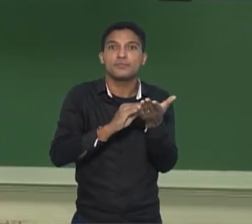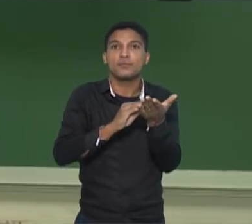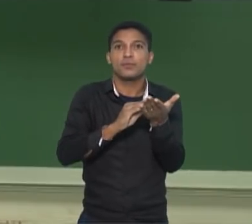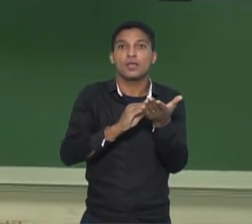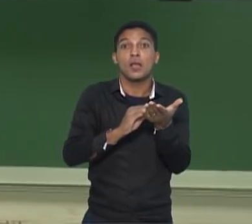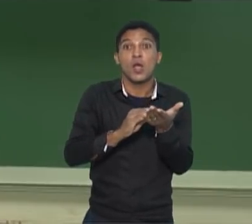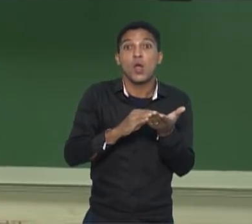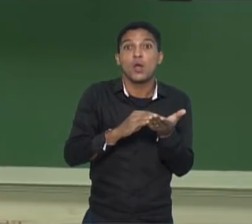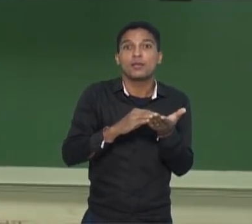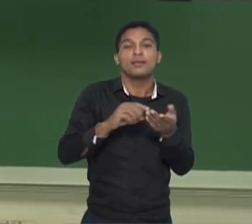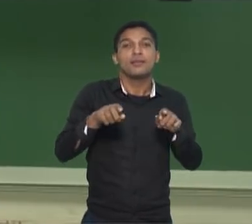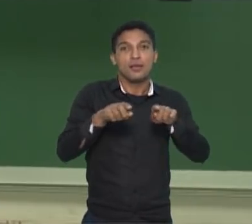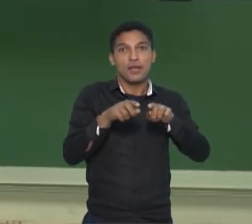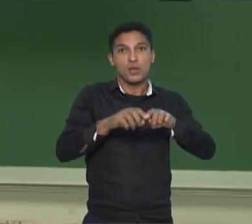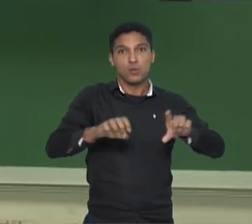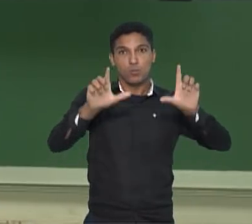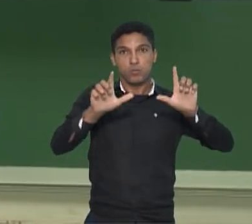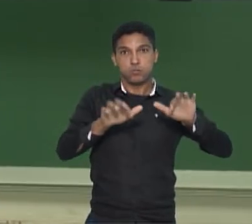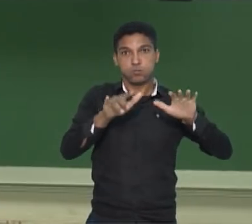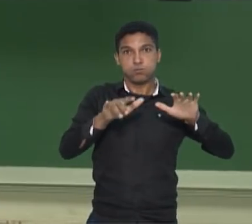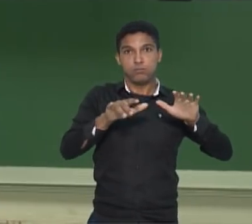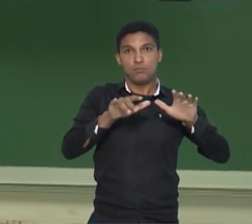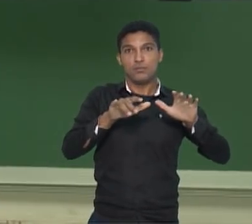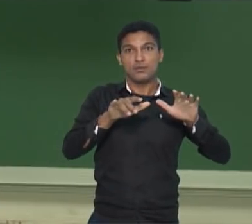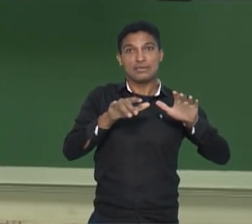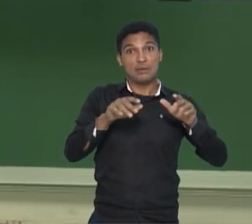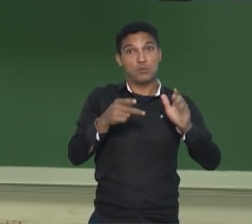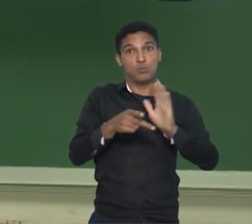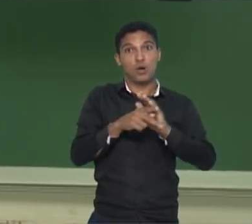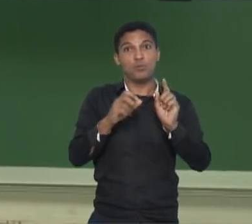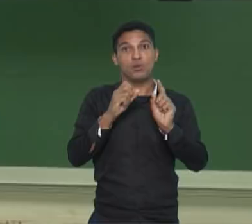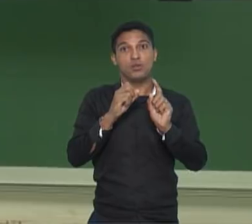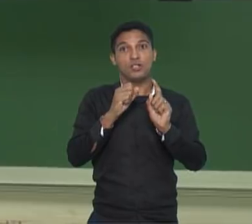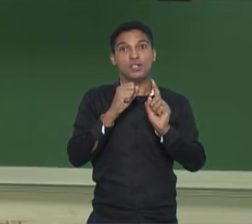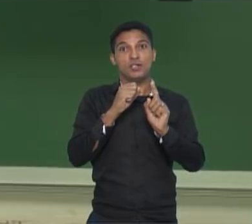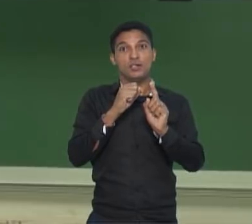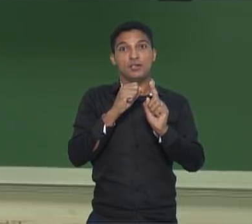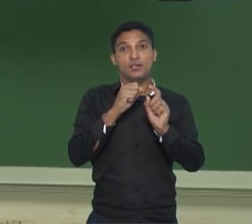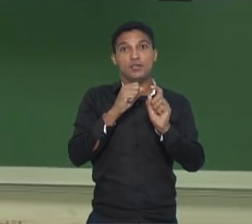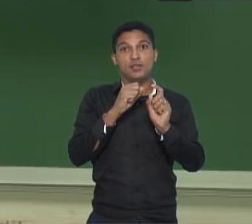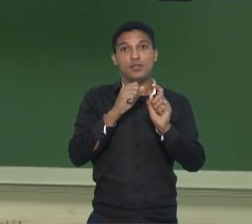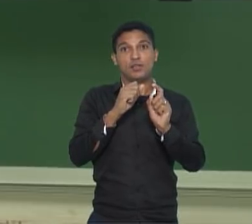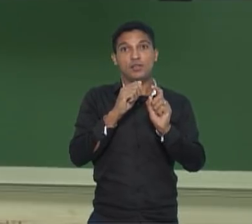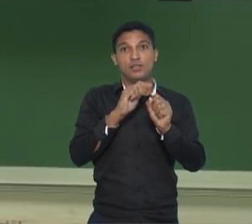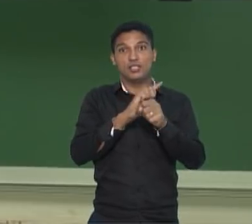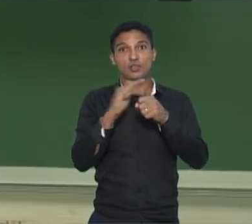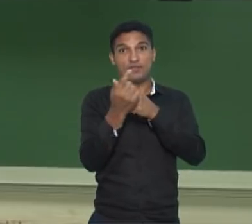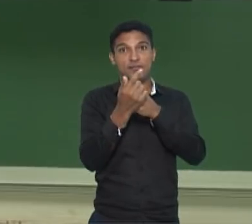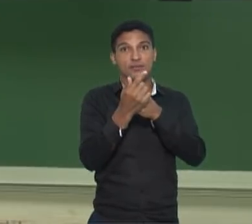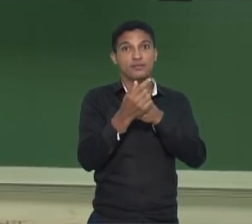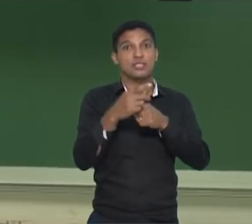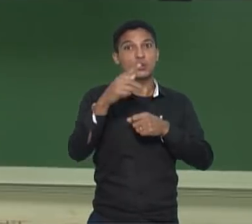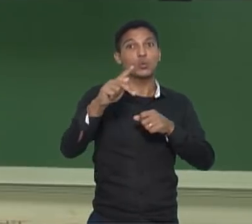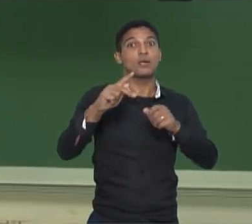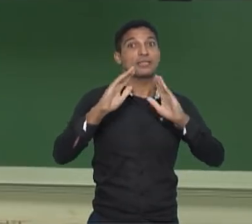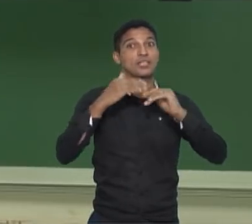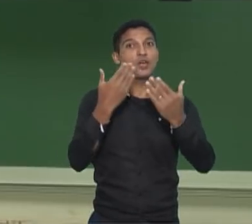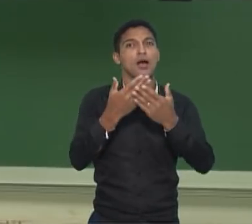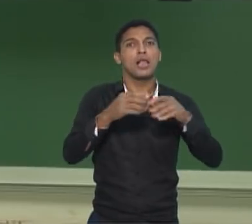seu professor da disciplina de geografia da sua escola, pelo aplicativo do Google